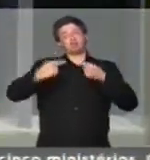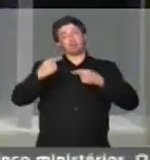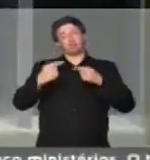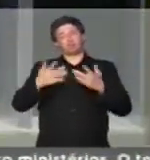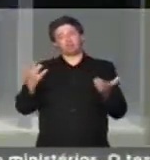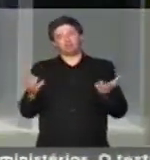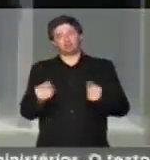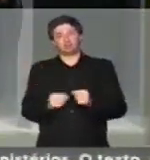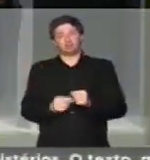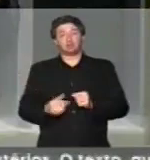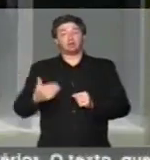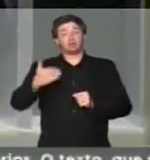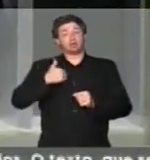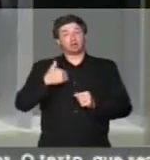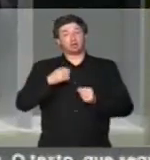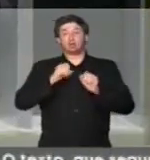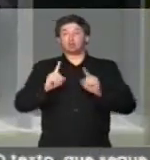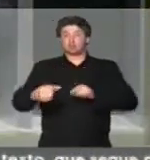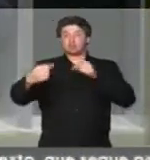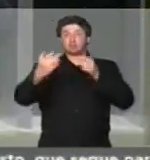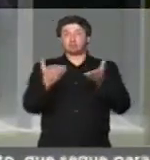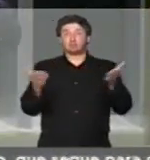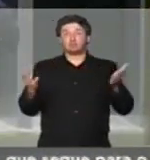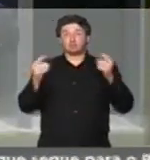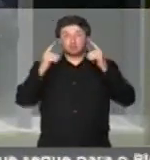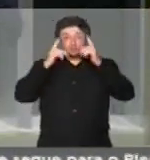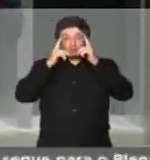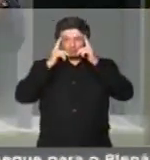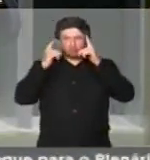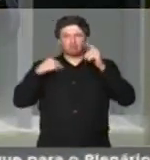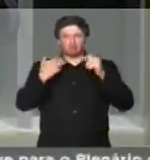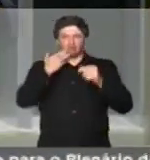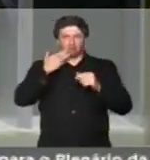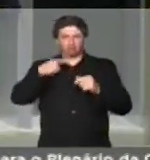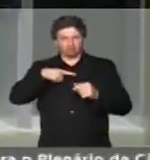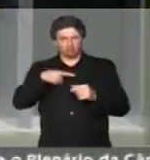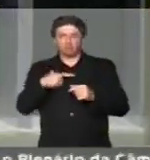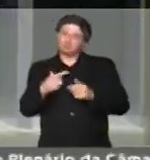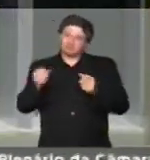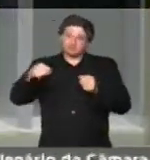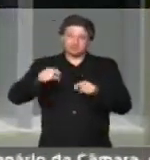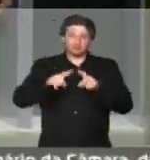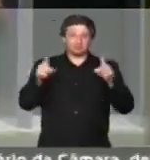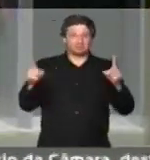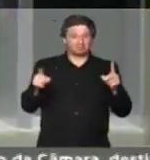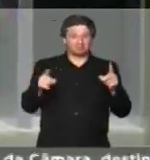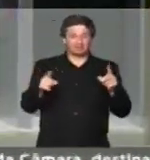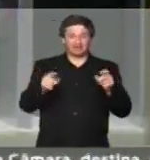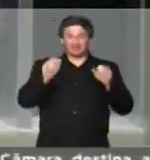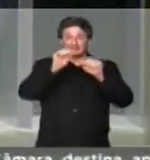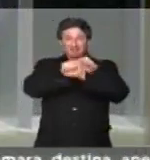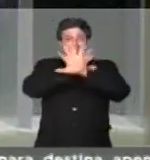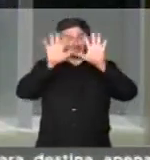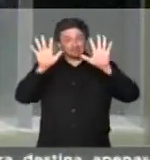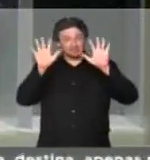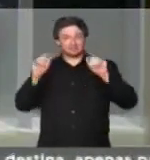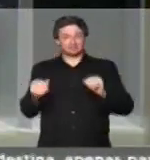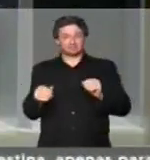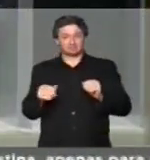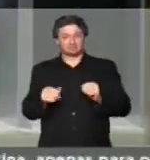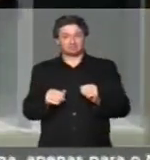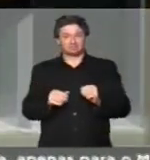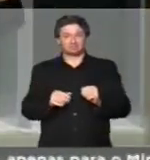político eu faço um desafio tenho minhas falhas tenho os meus defeitos mas em matéria de transparência